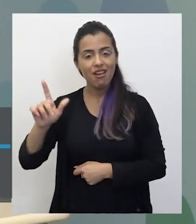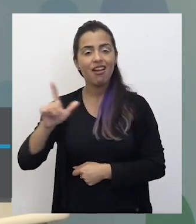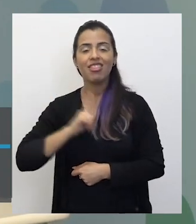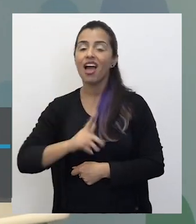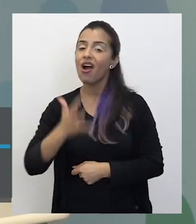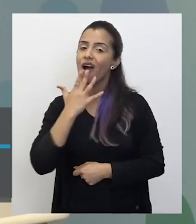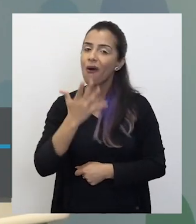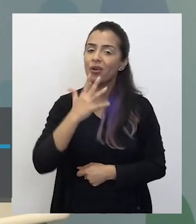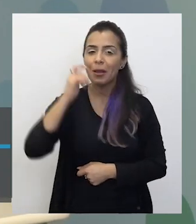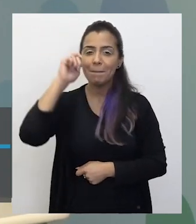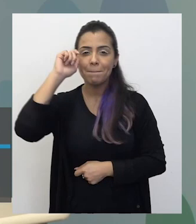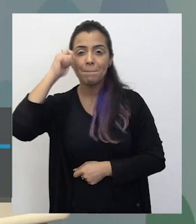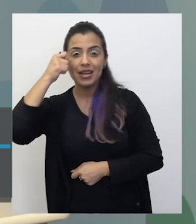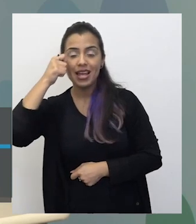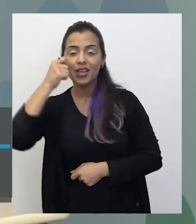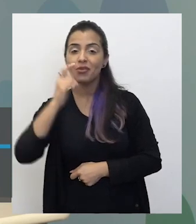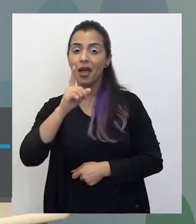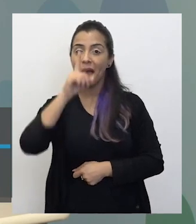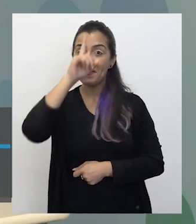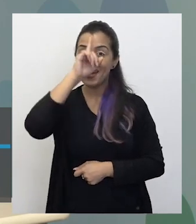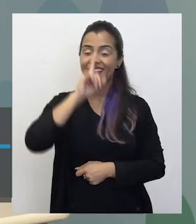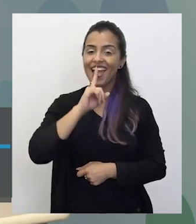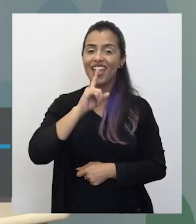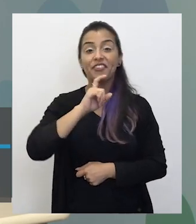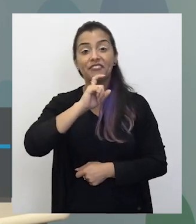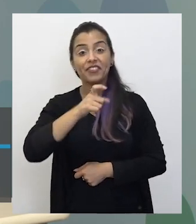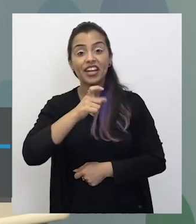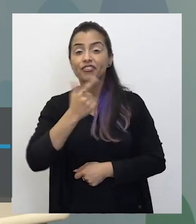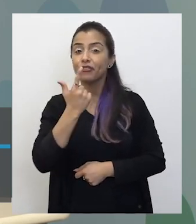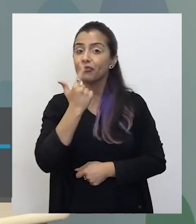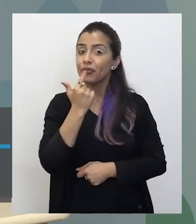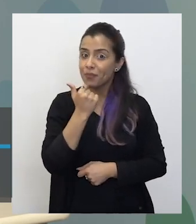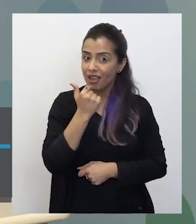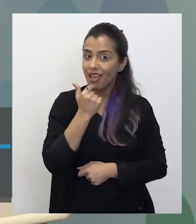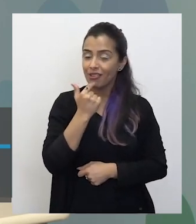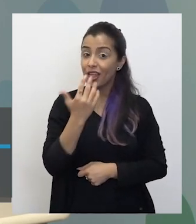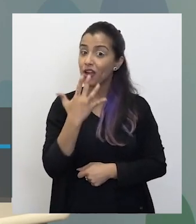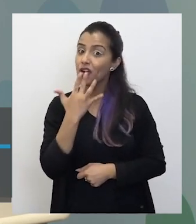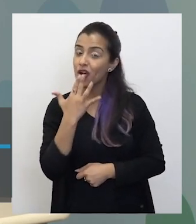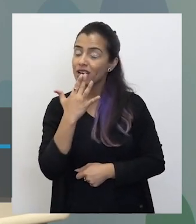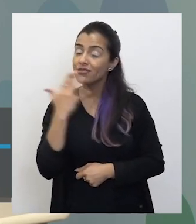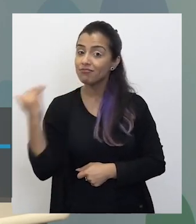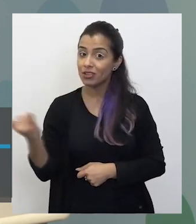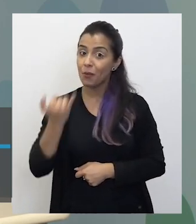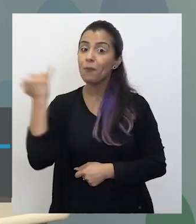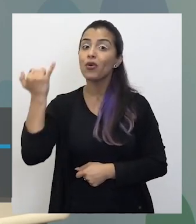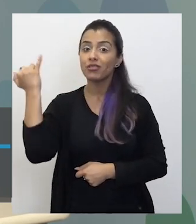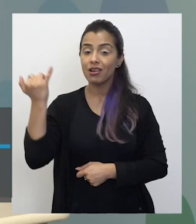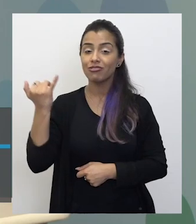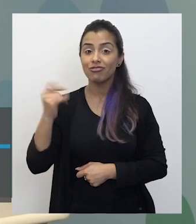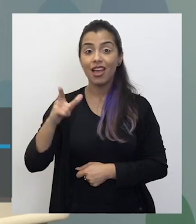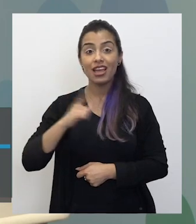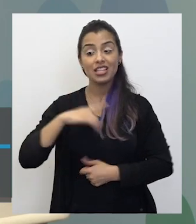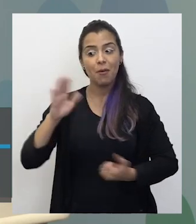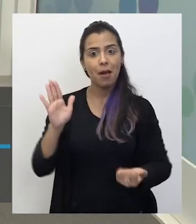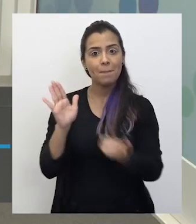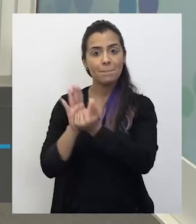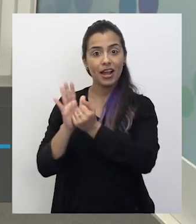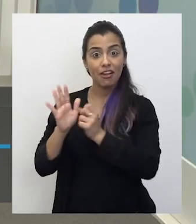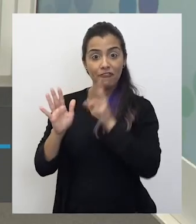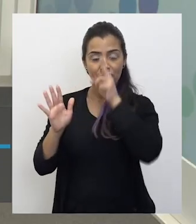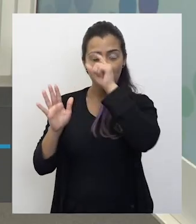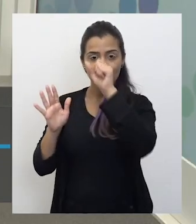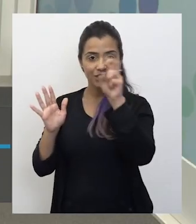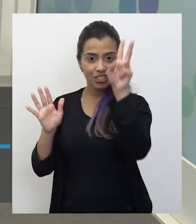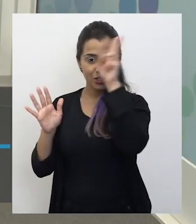preto, do amarelo, do verde, do vermelho, cores importantes que realmente, professora, registram a história desses países. Muito